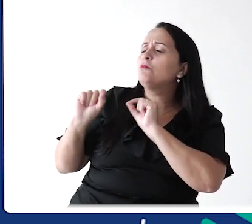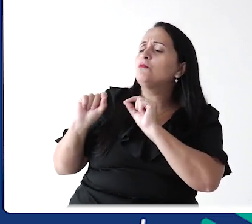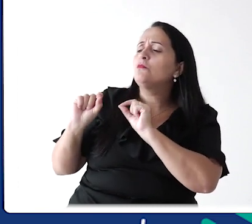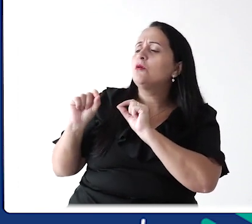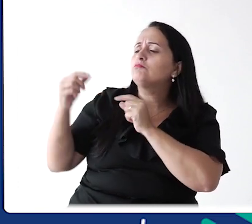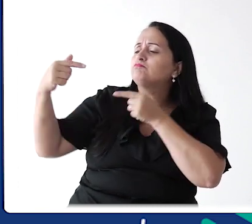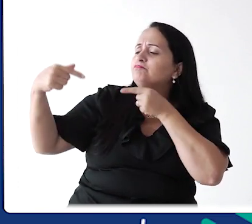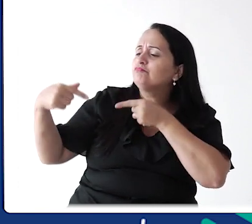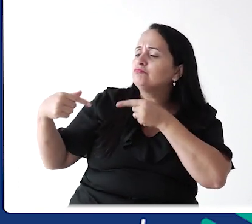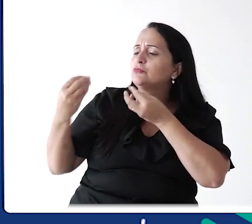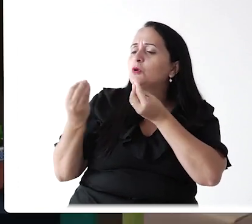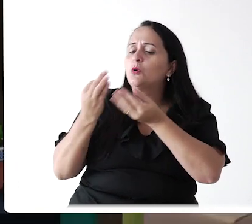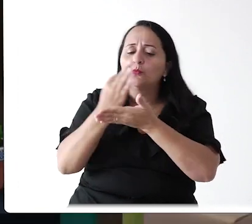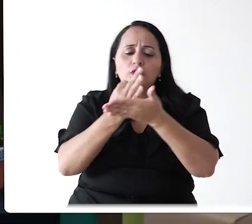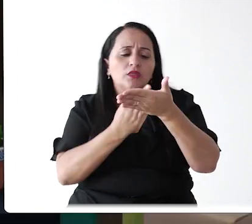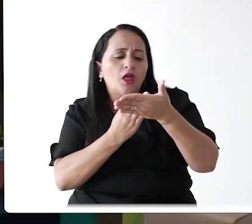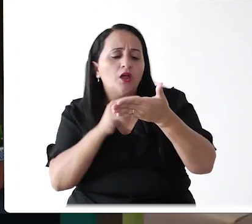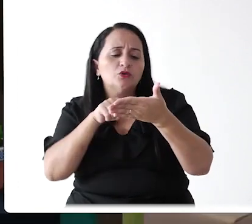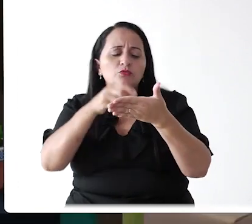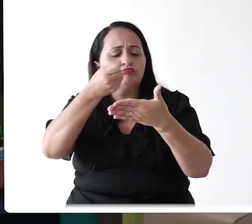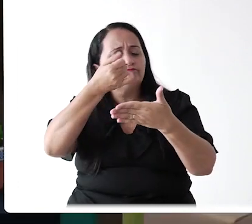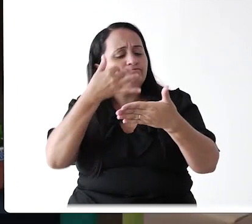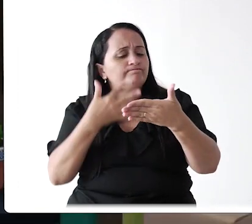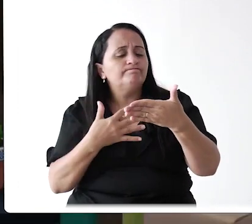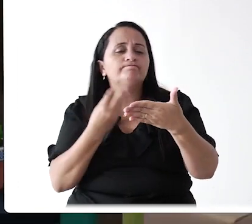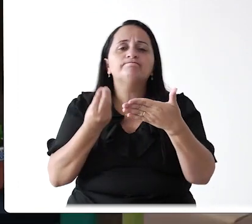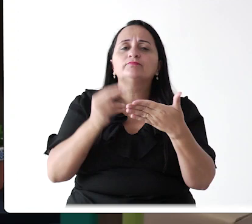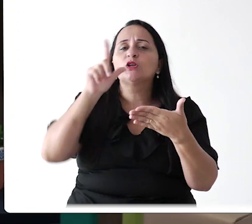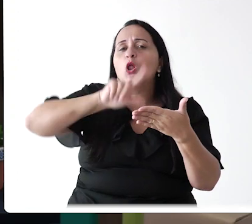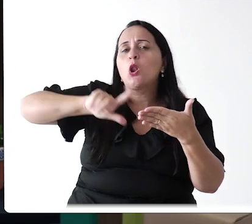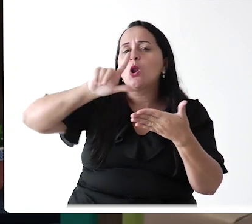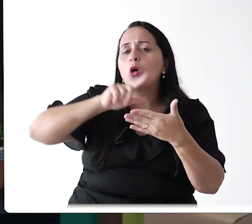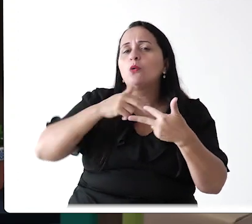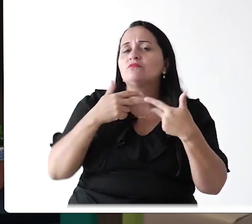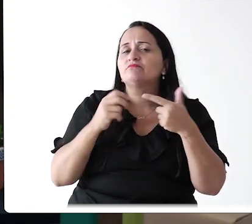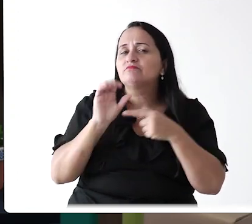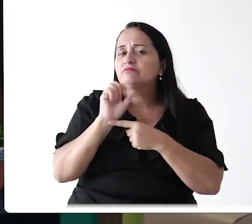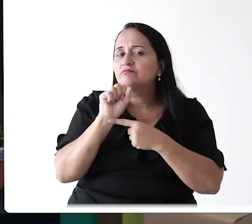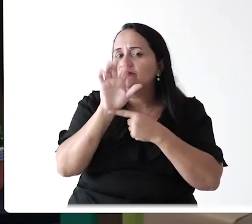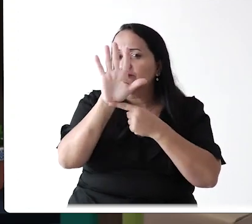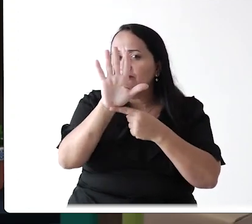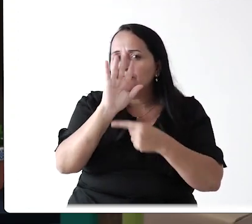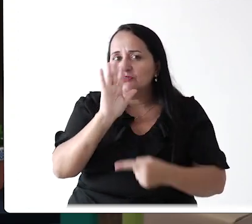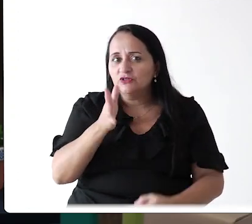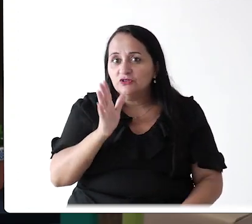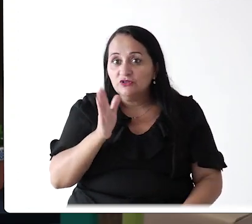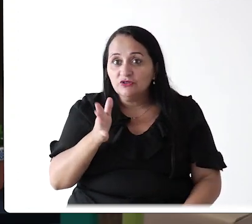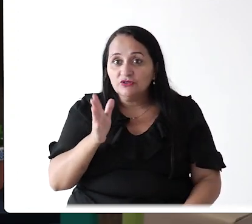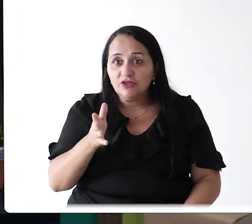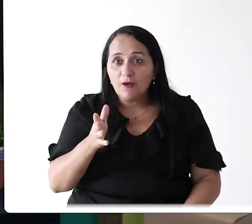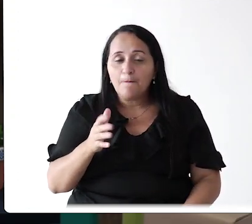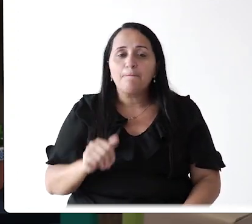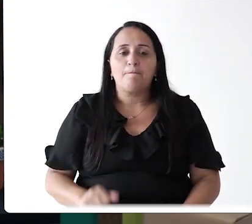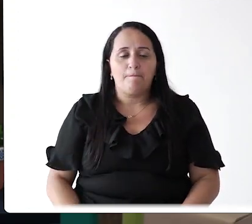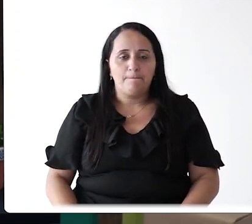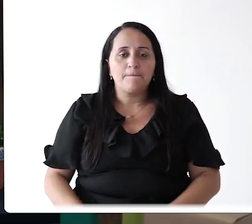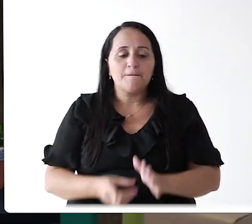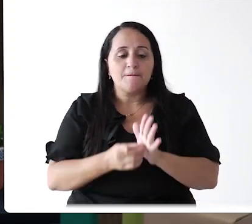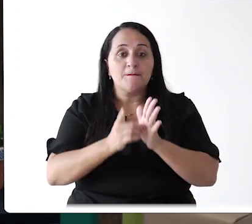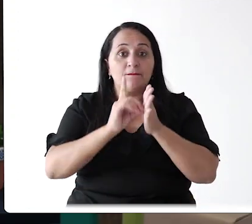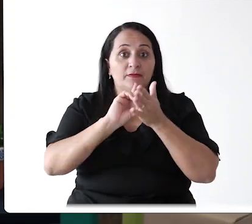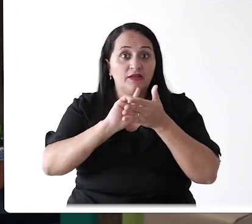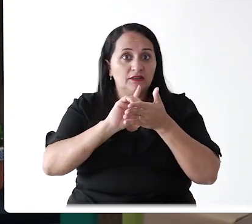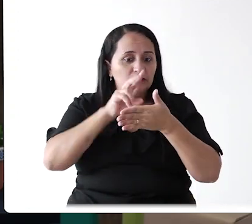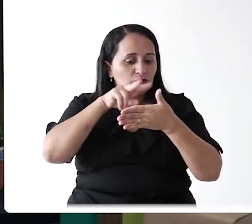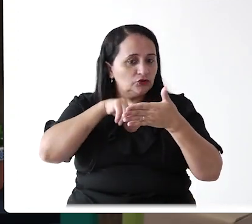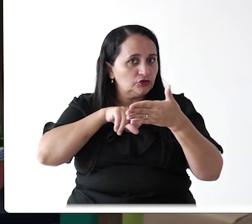lógico-discursivas nos textos. Isso mesmo, eu já enchi a sua tela aí, não foi? Mas antes de ler o texto, dá